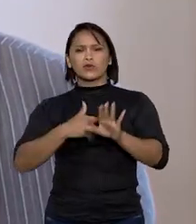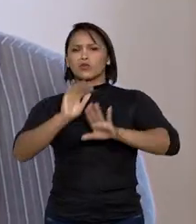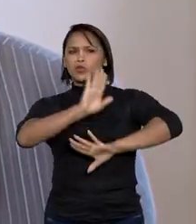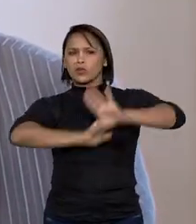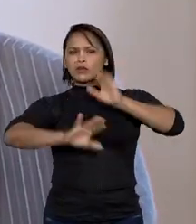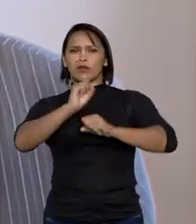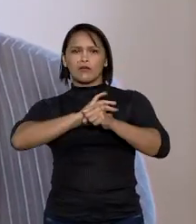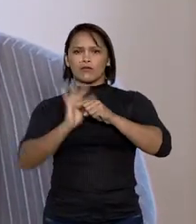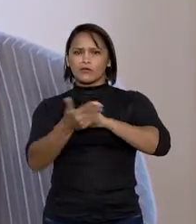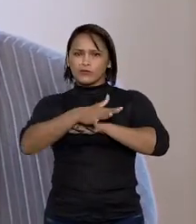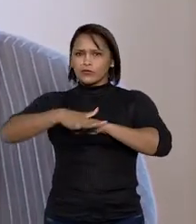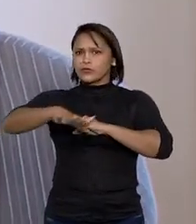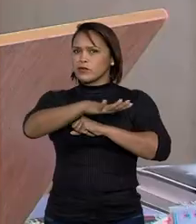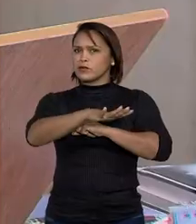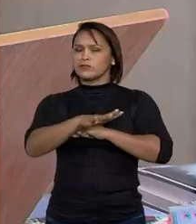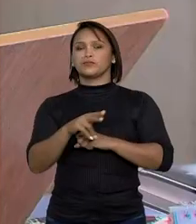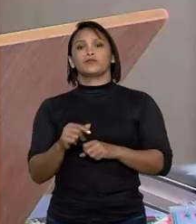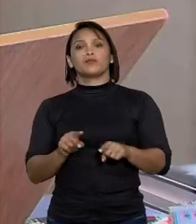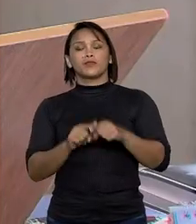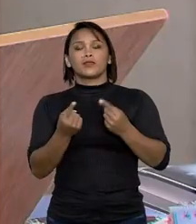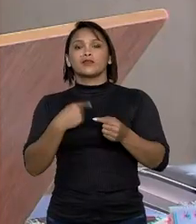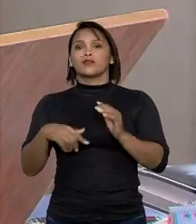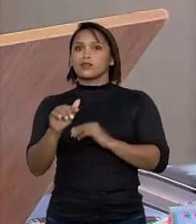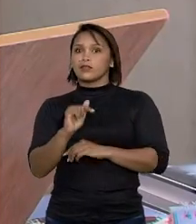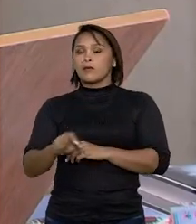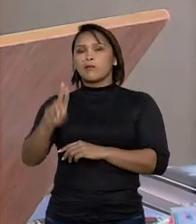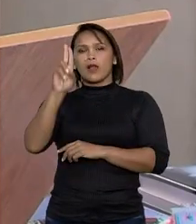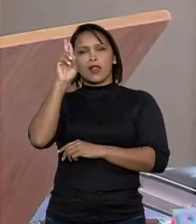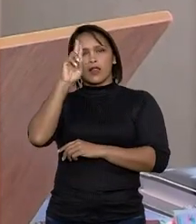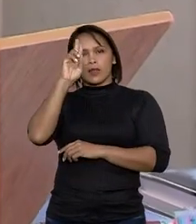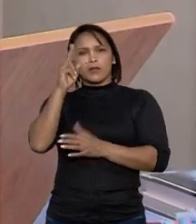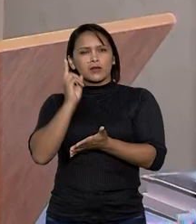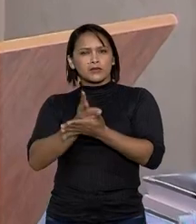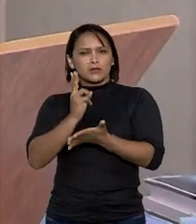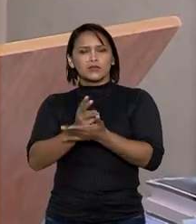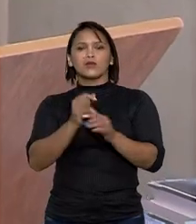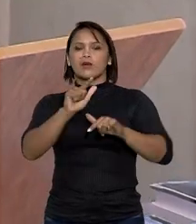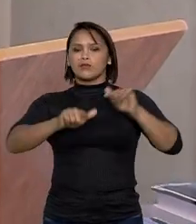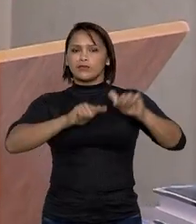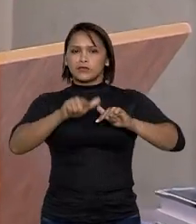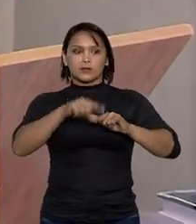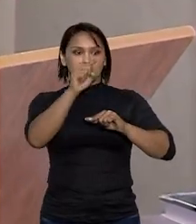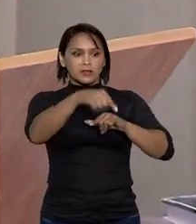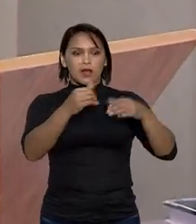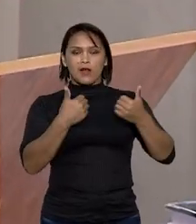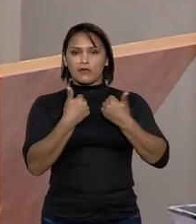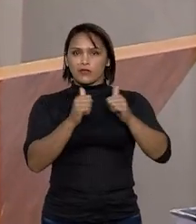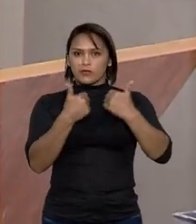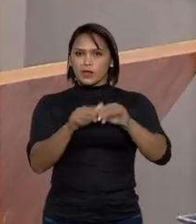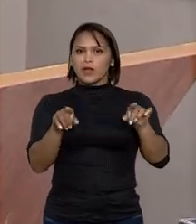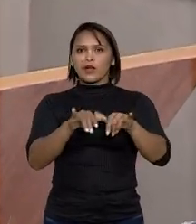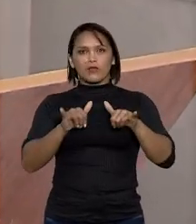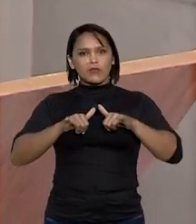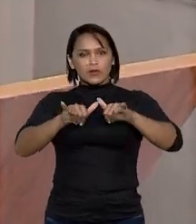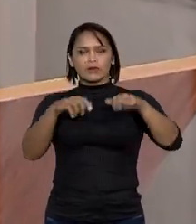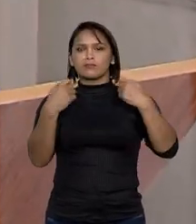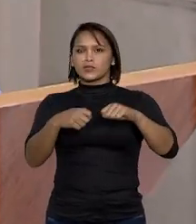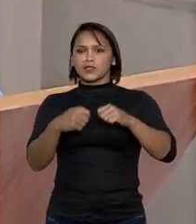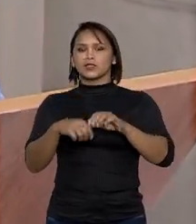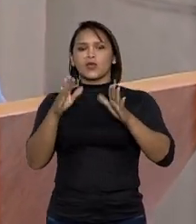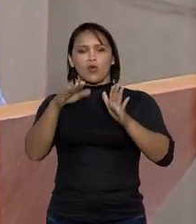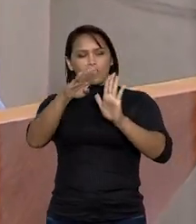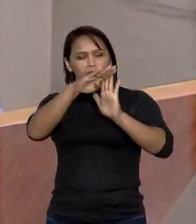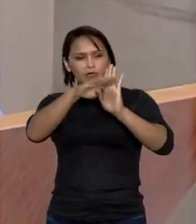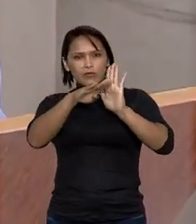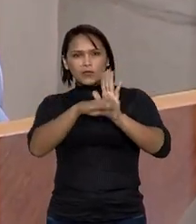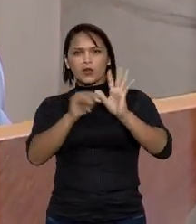prevenir a disseminação da covid-19 além de lembrar da continuidade de funcionamento desses estabelecimentos depende do cumprimento